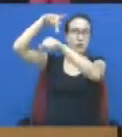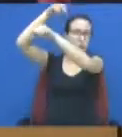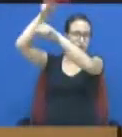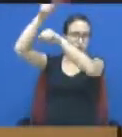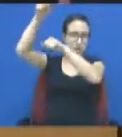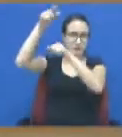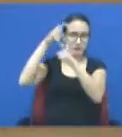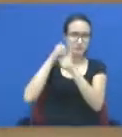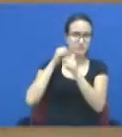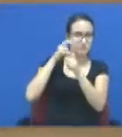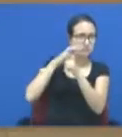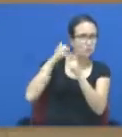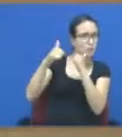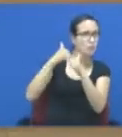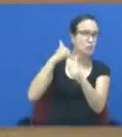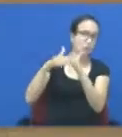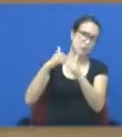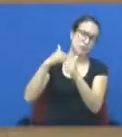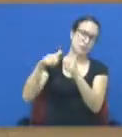presidente.